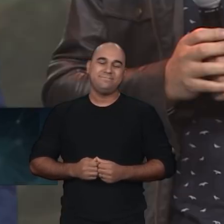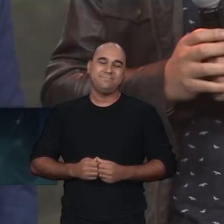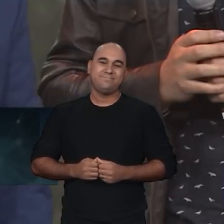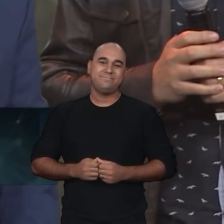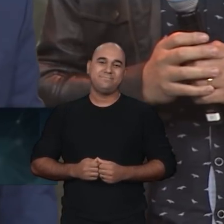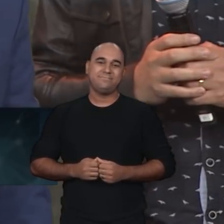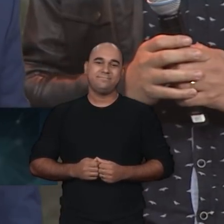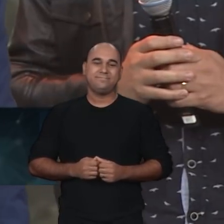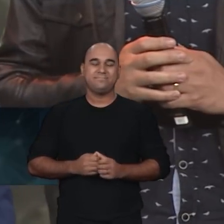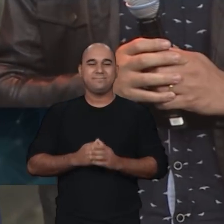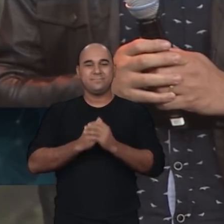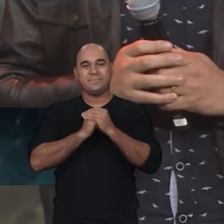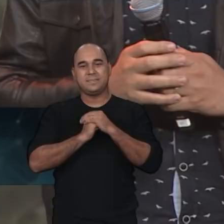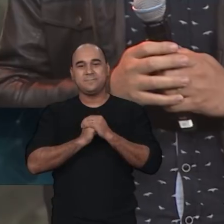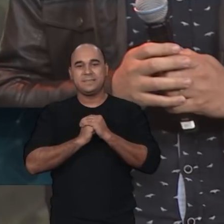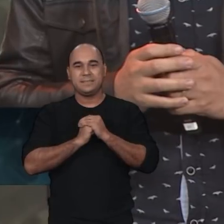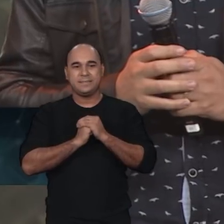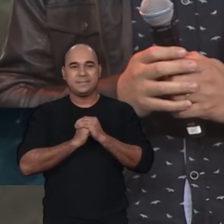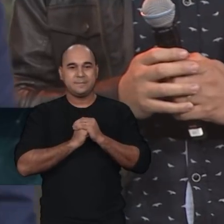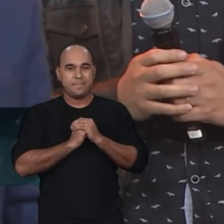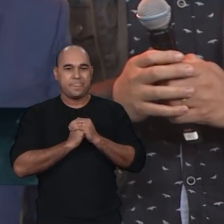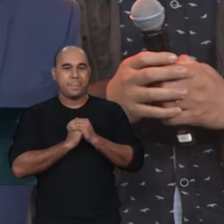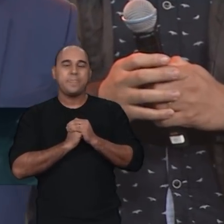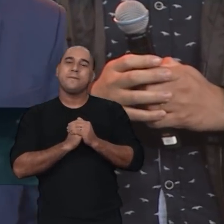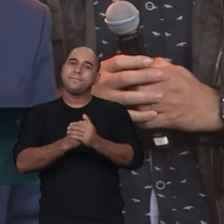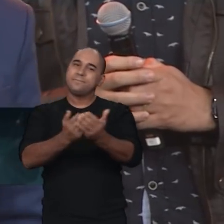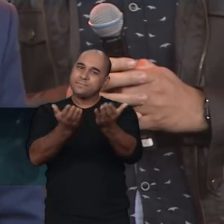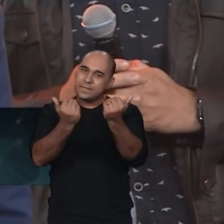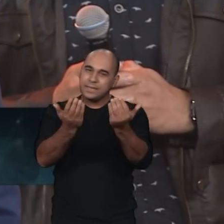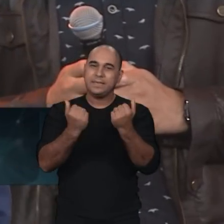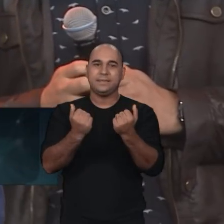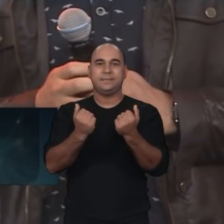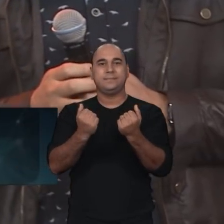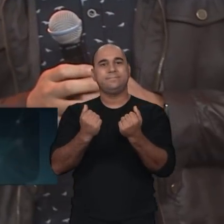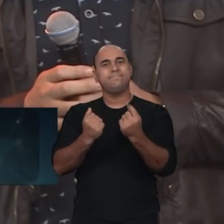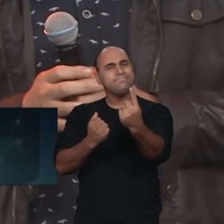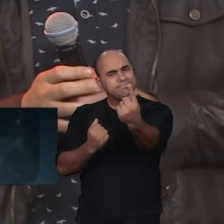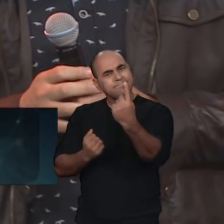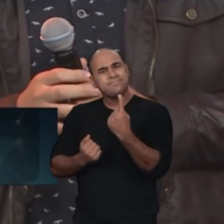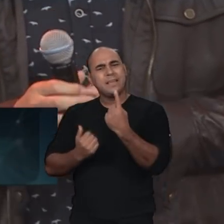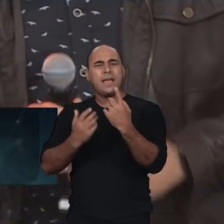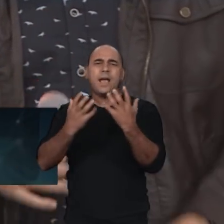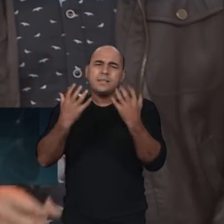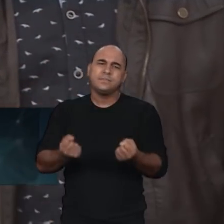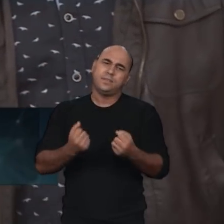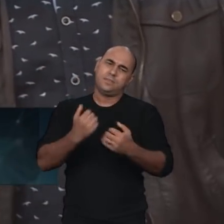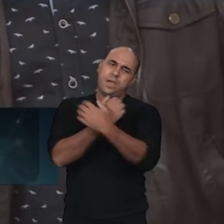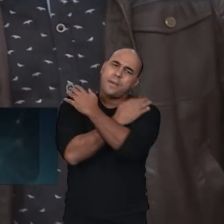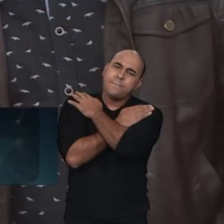Vem aqui agora. Aceita o nosso abraço e essa oração que eu faço por você.